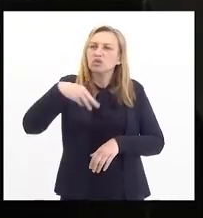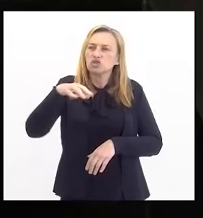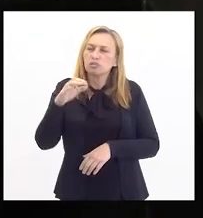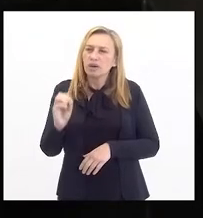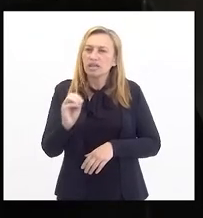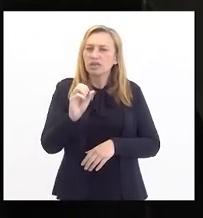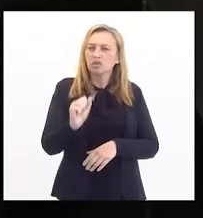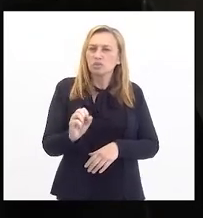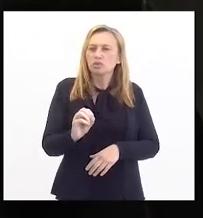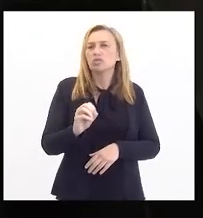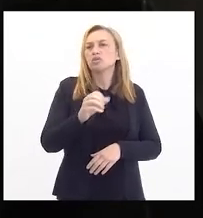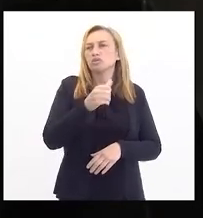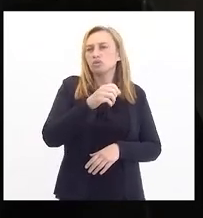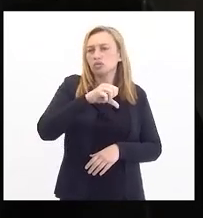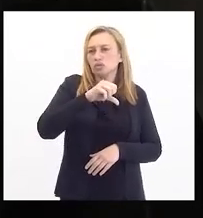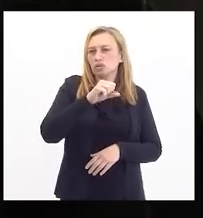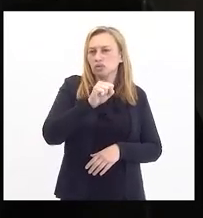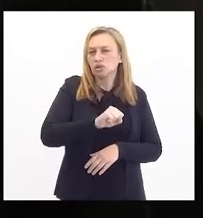um monumento